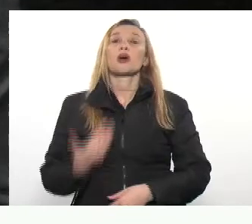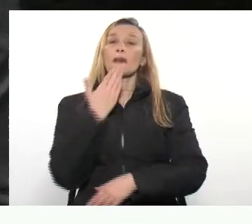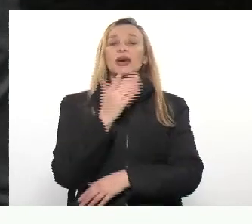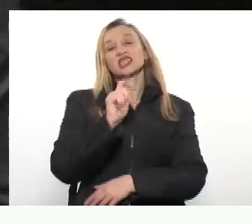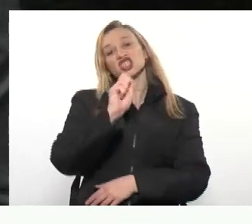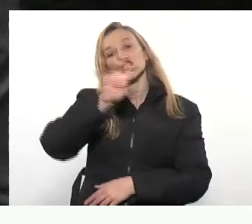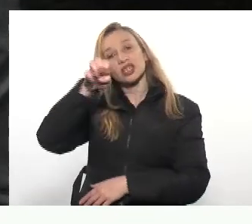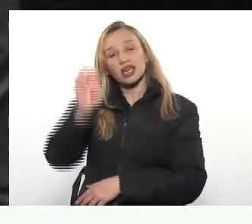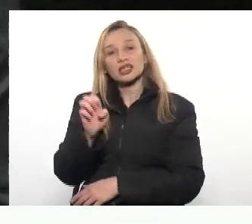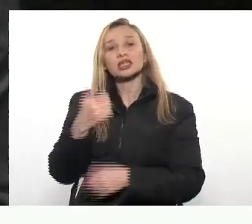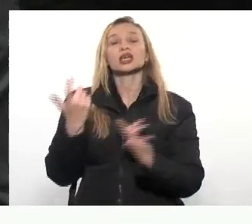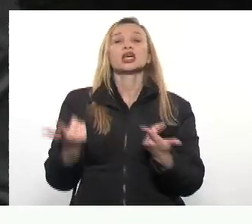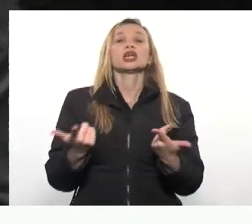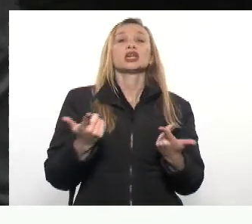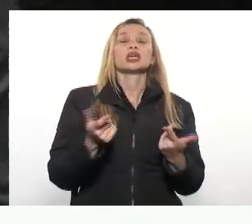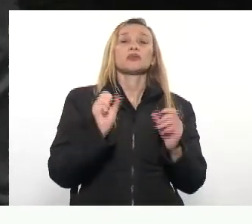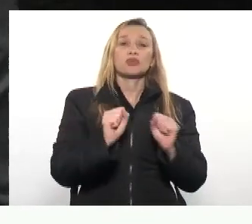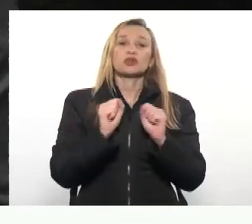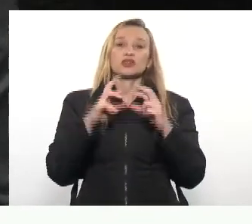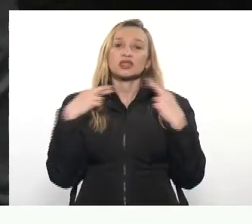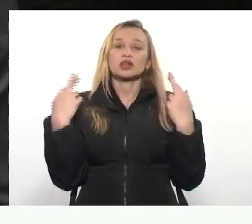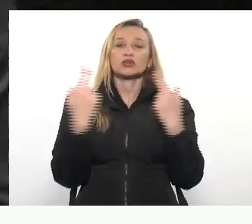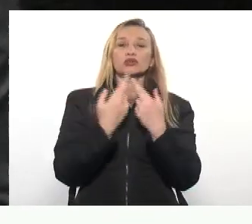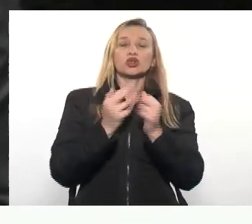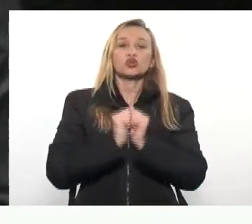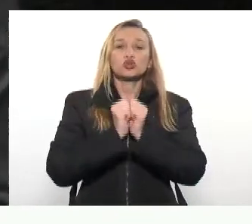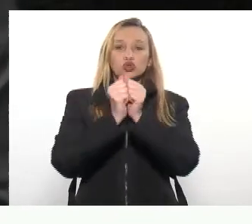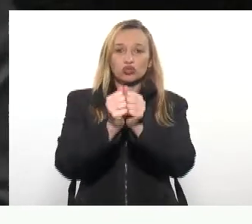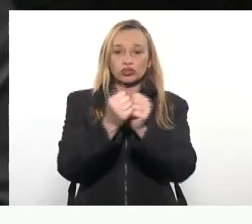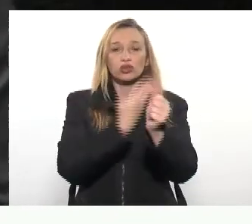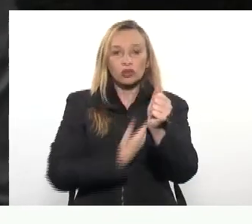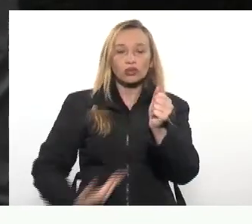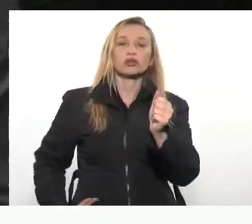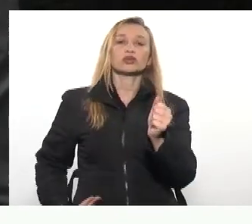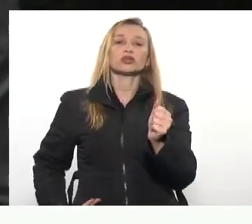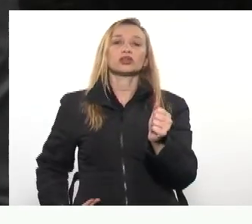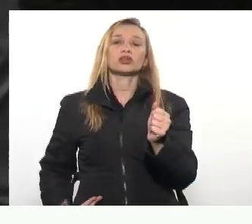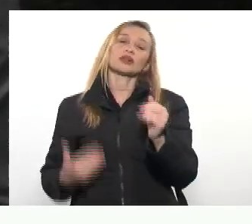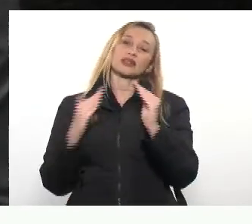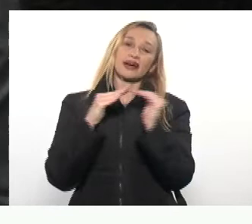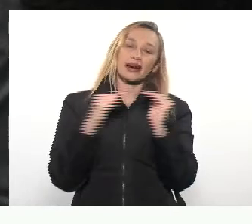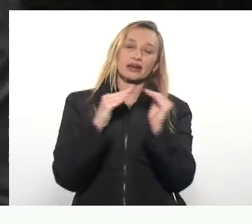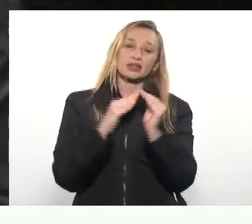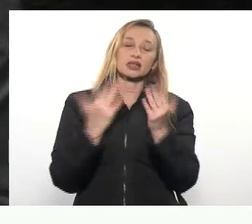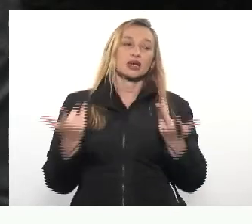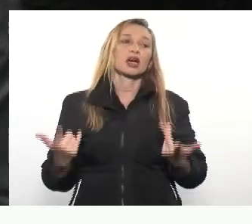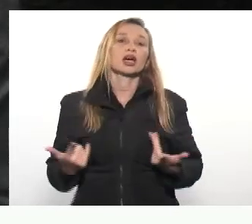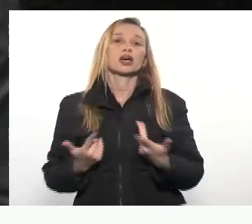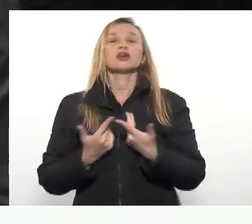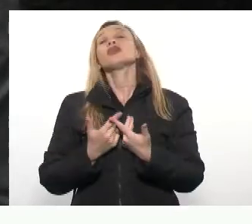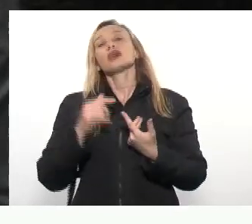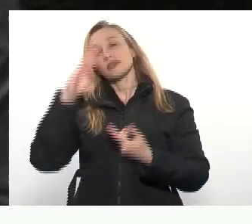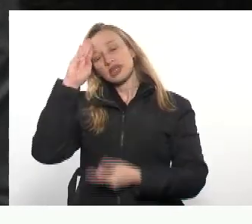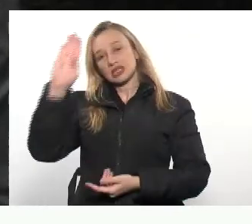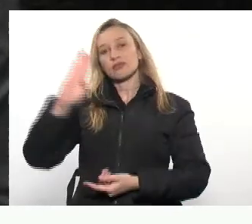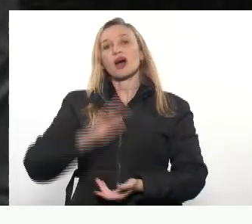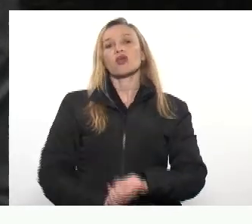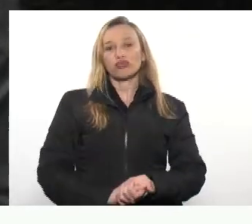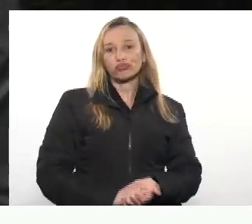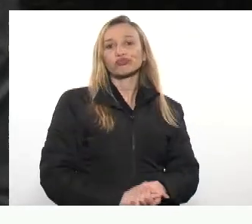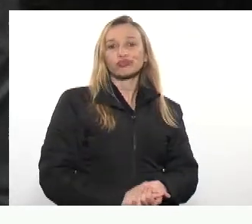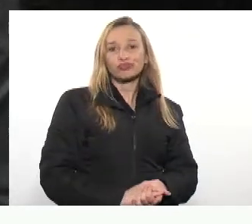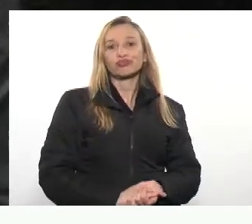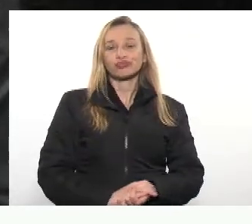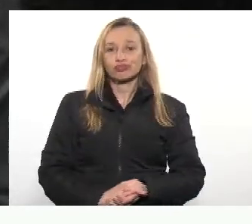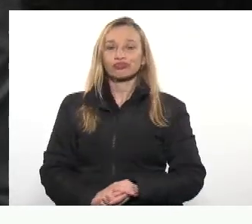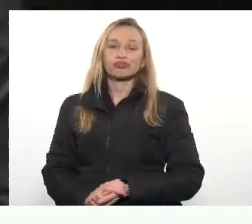abra a possibilidade de a gente justamente fazer uma audiência conjunta, a audiência pública ser conjunta com essa casa. Acho que é fundamental, uma